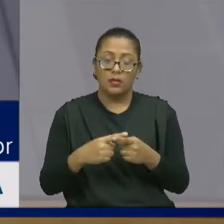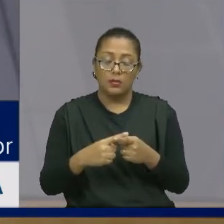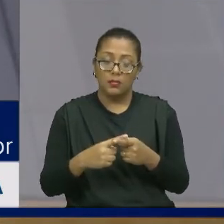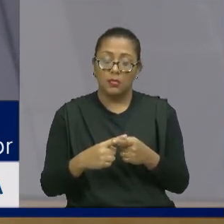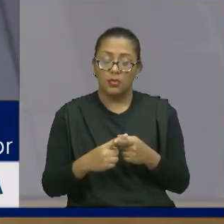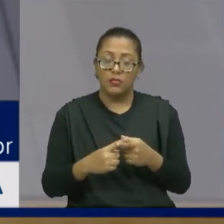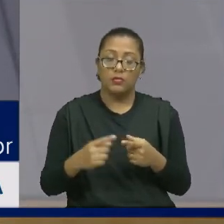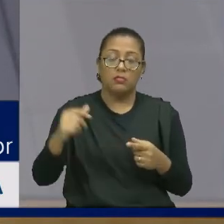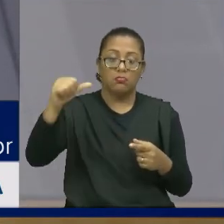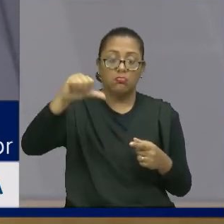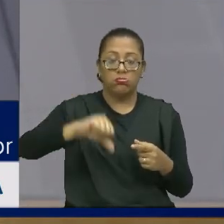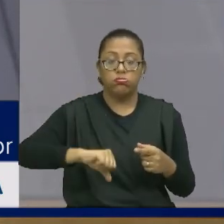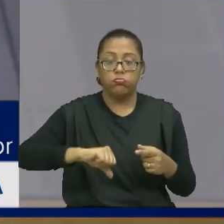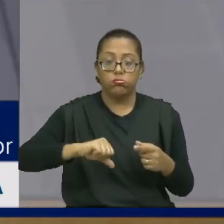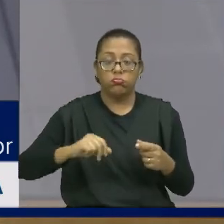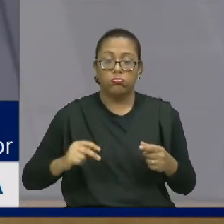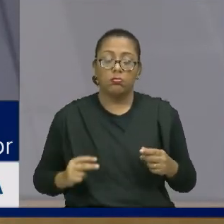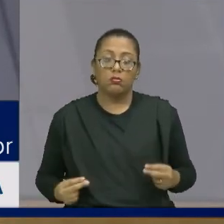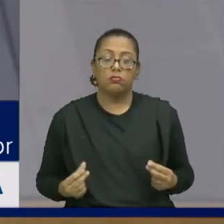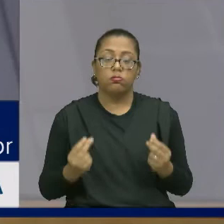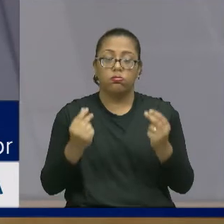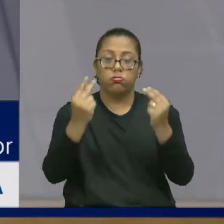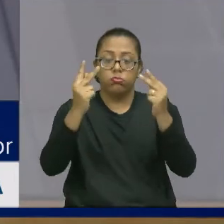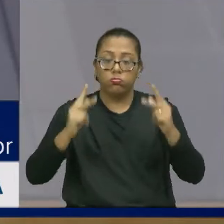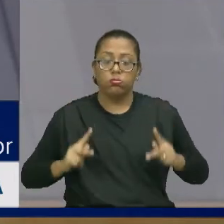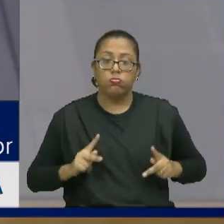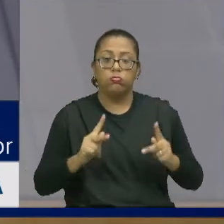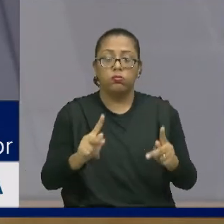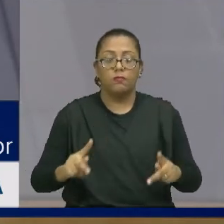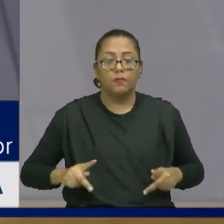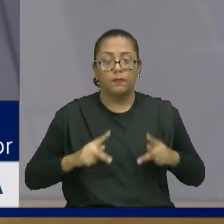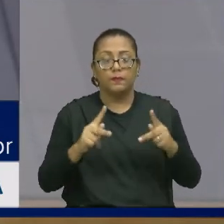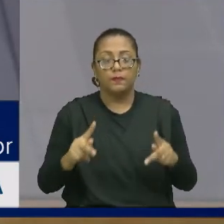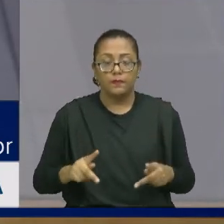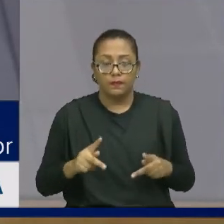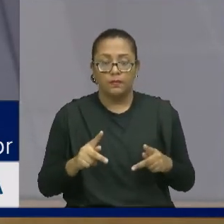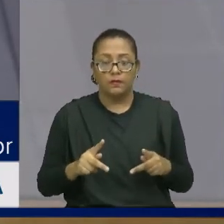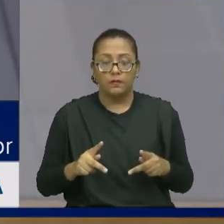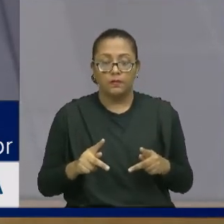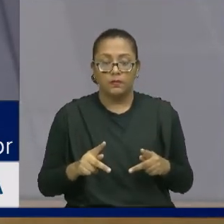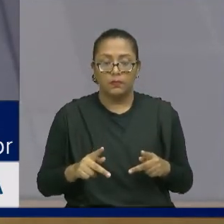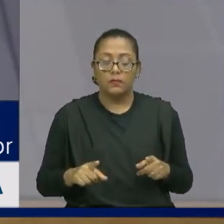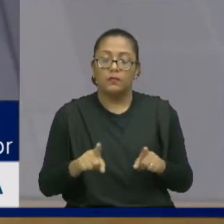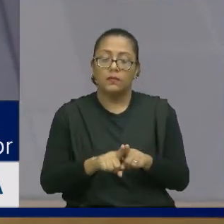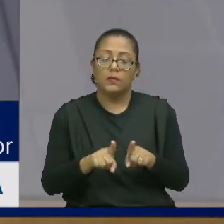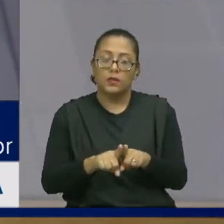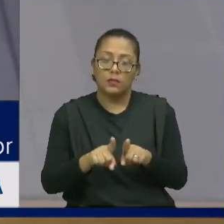ao erário, a competência de decidir sobre matéria tributária